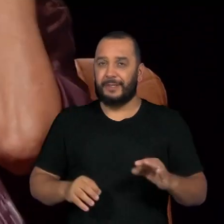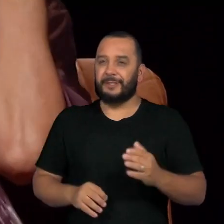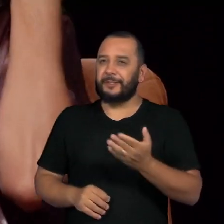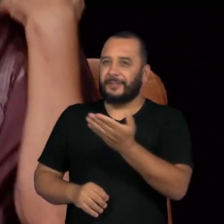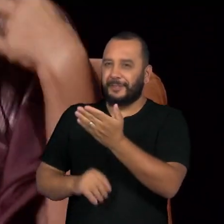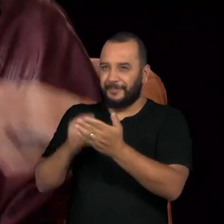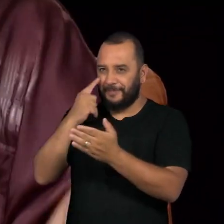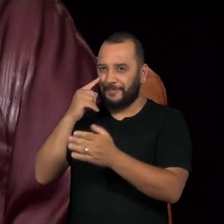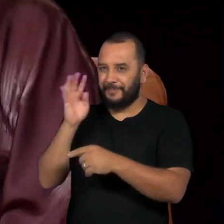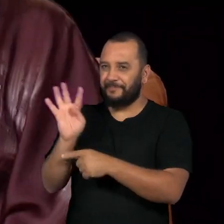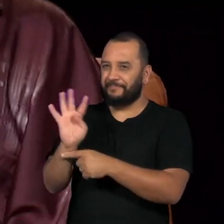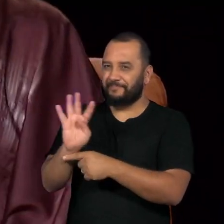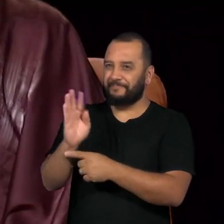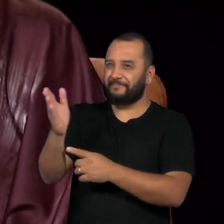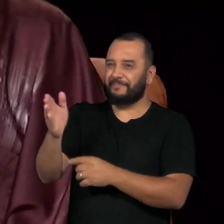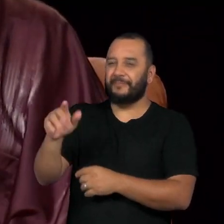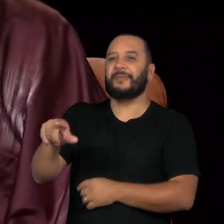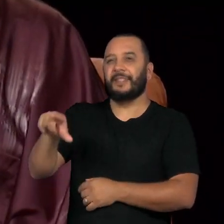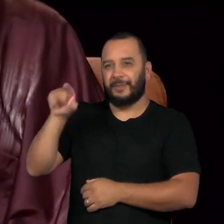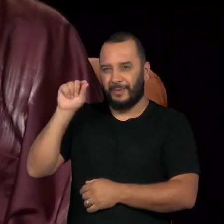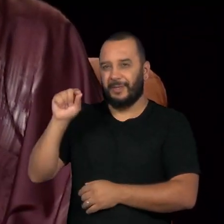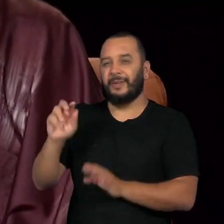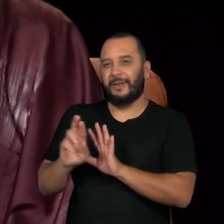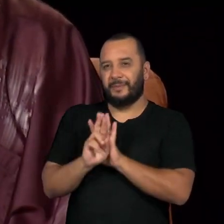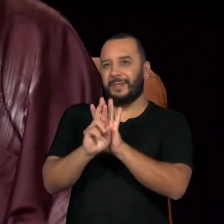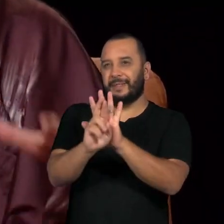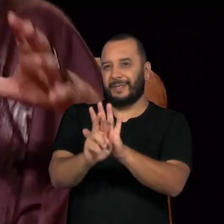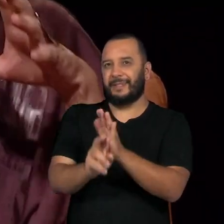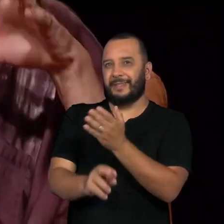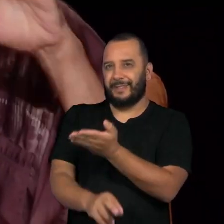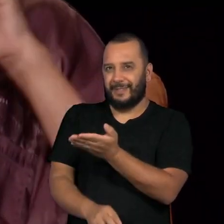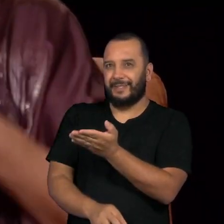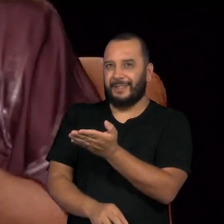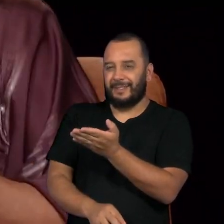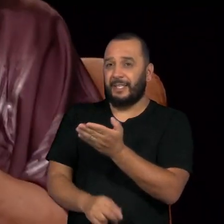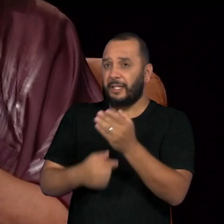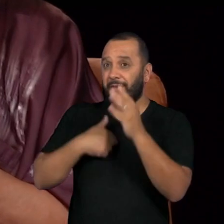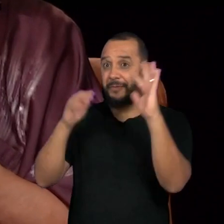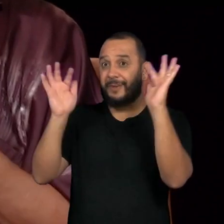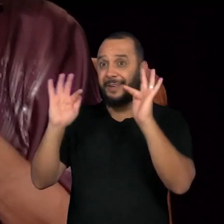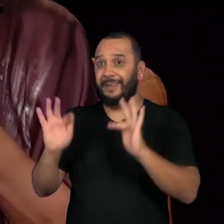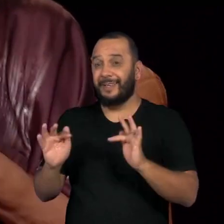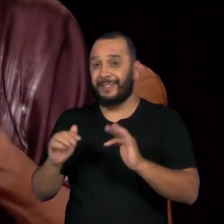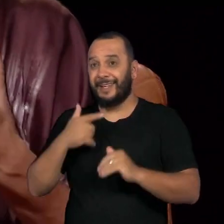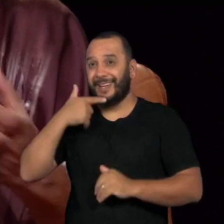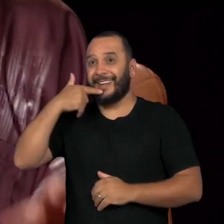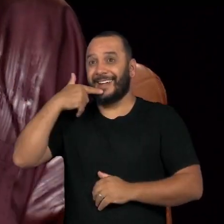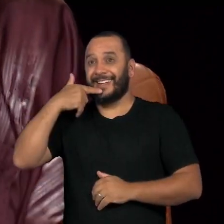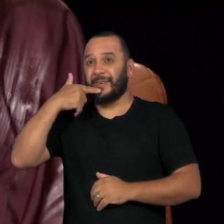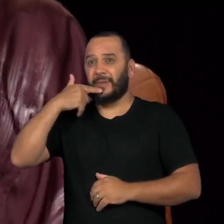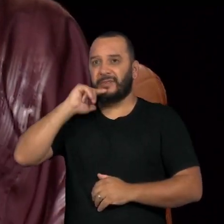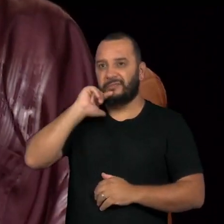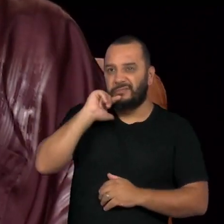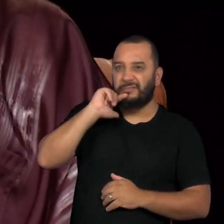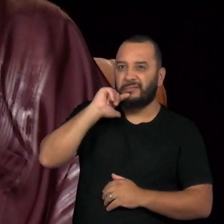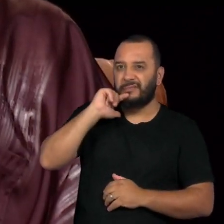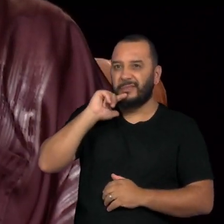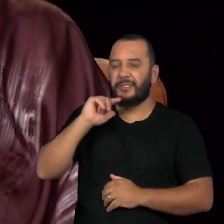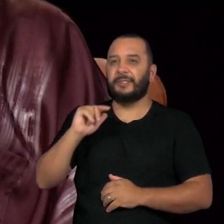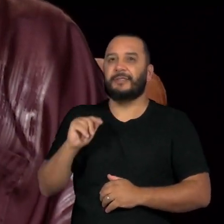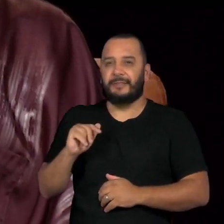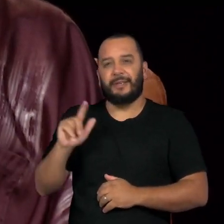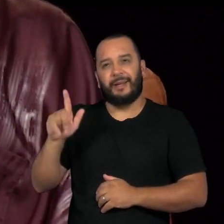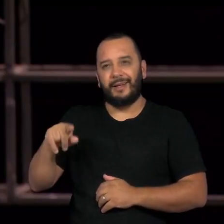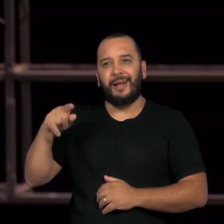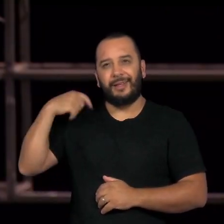que vocês escolheram é muito representativa disso, né? Ele está feliz, de repente, ele... Acho que é um dos